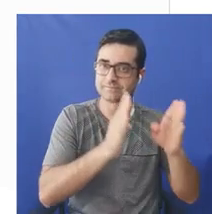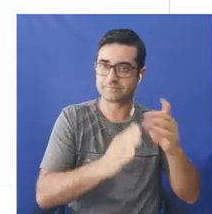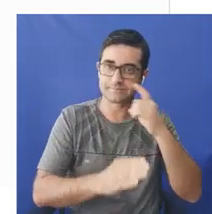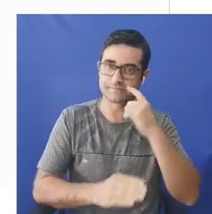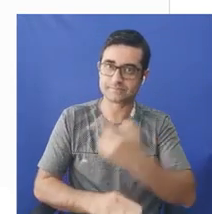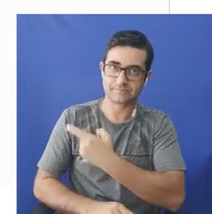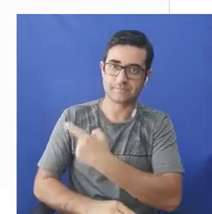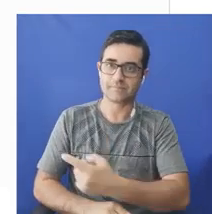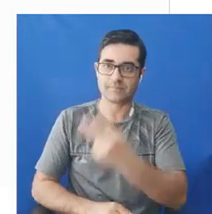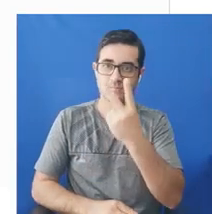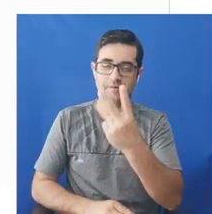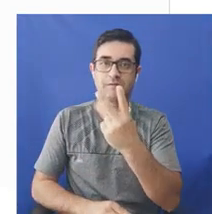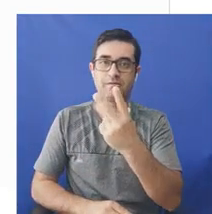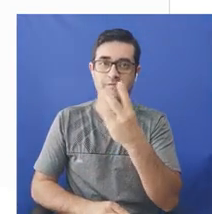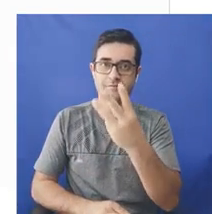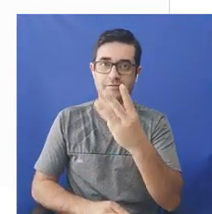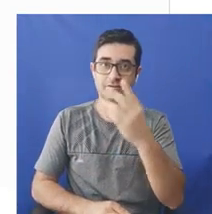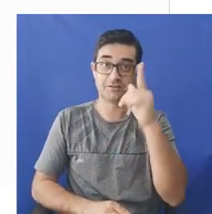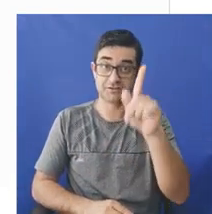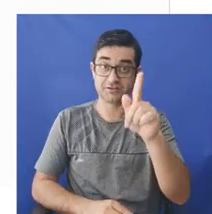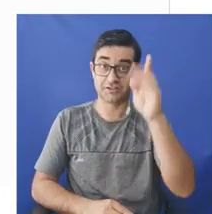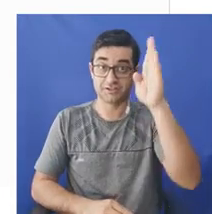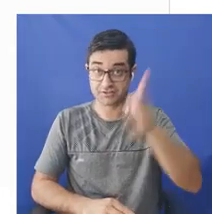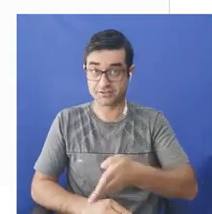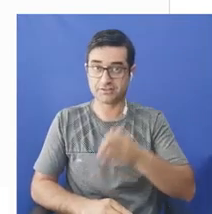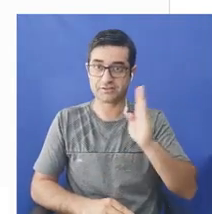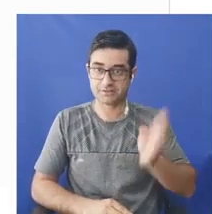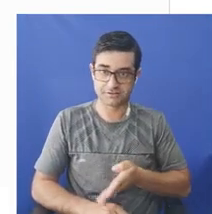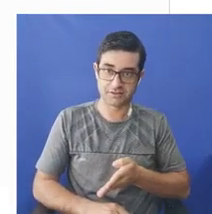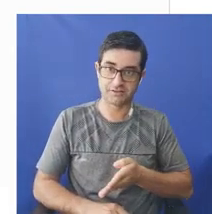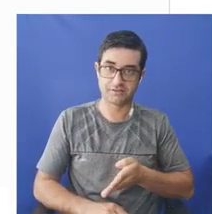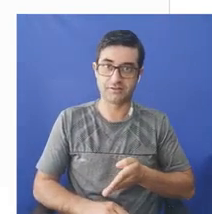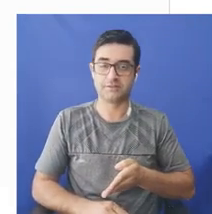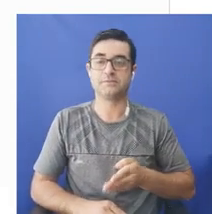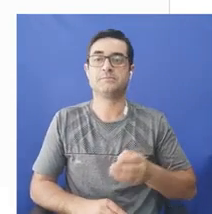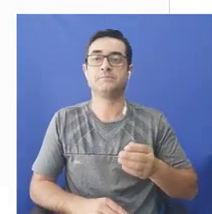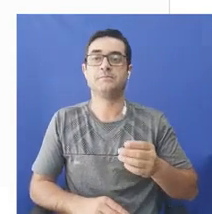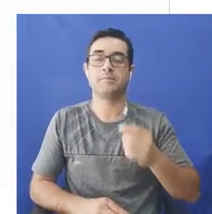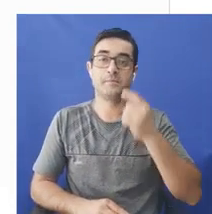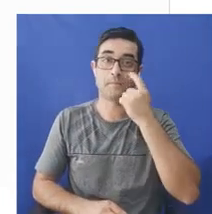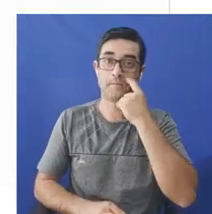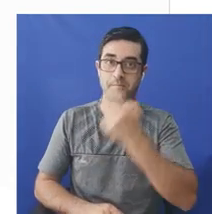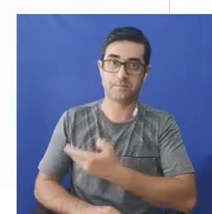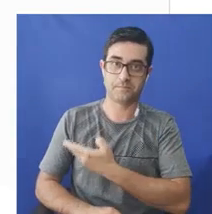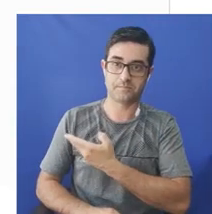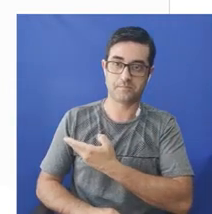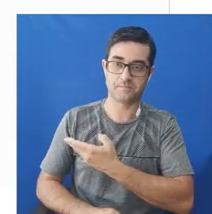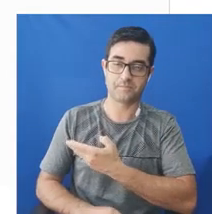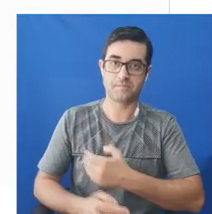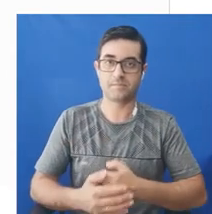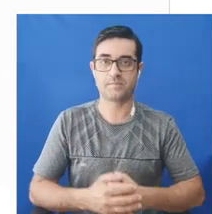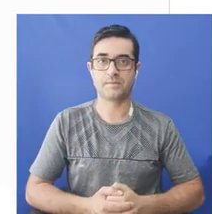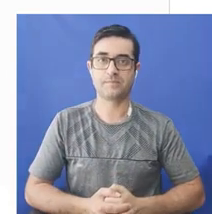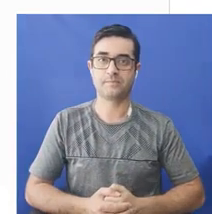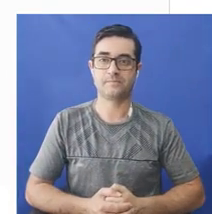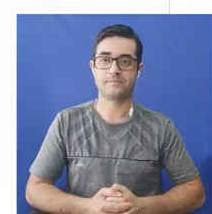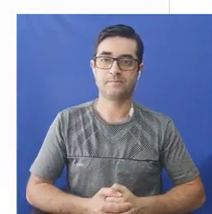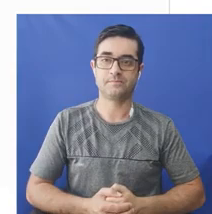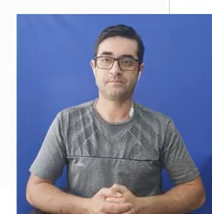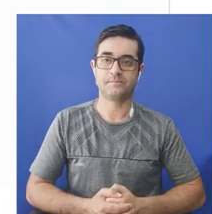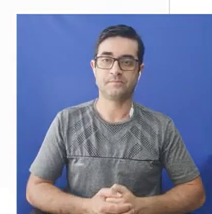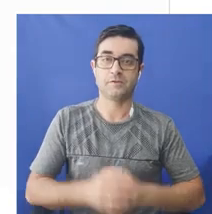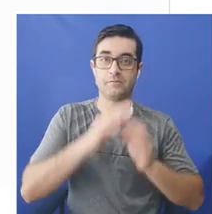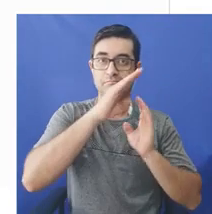sobrou? A minha resposta, que é a unidade do número de mols, é mol. De 23 divididos